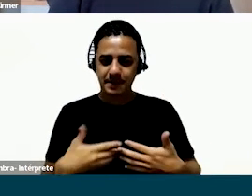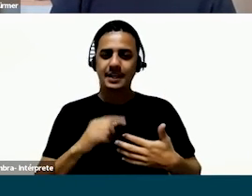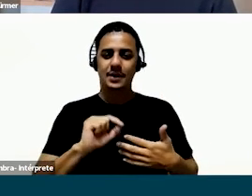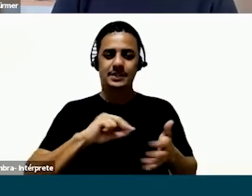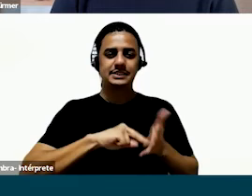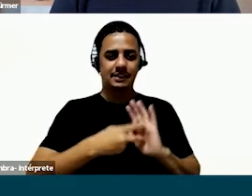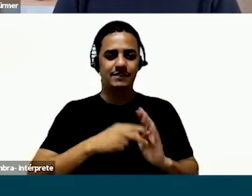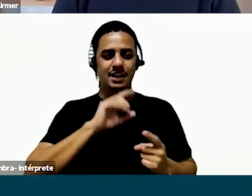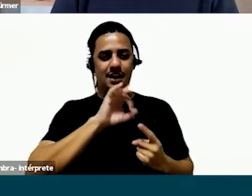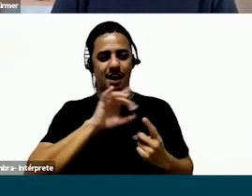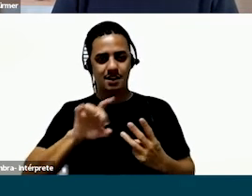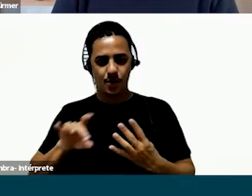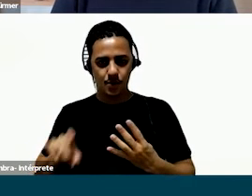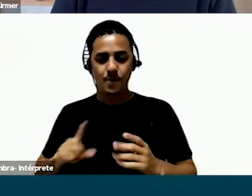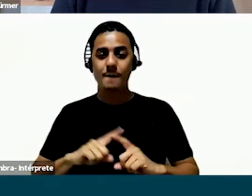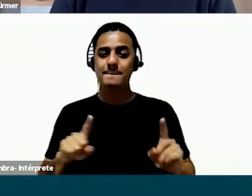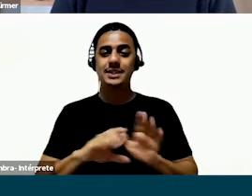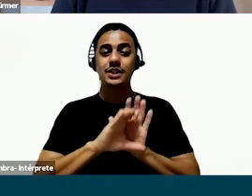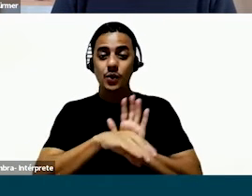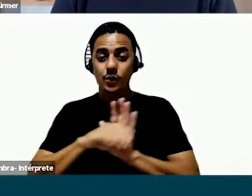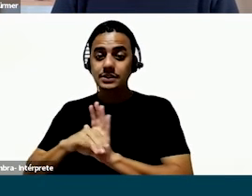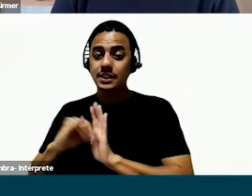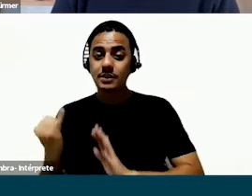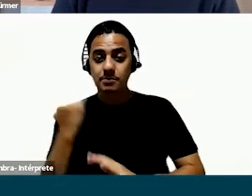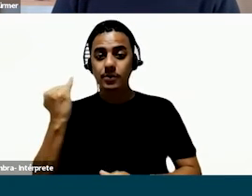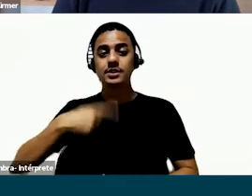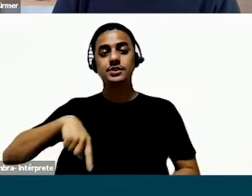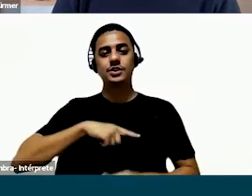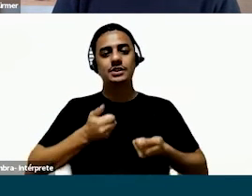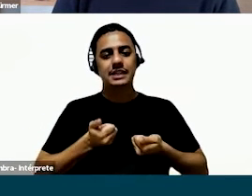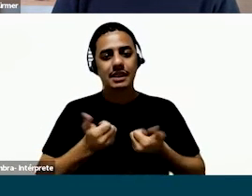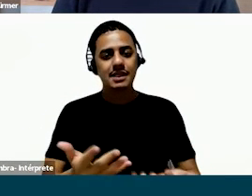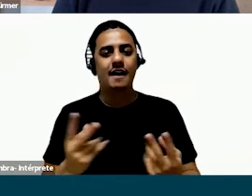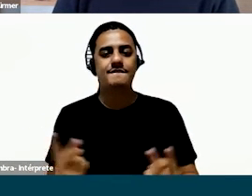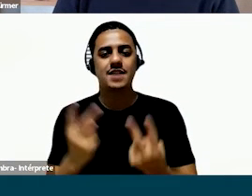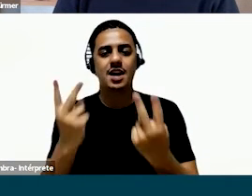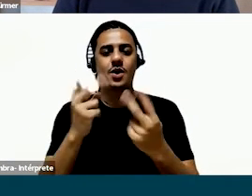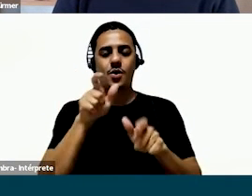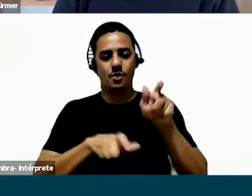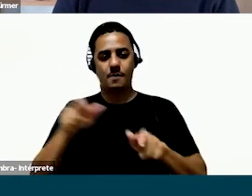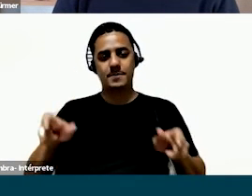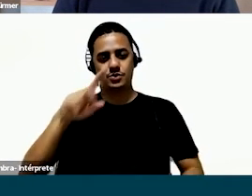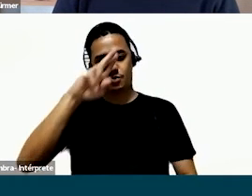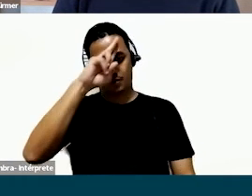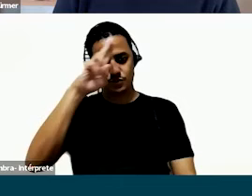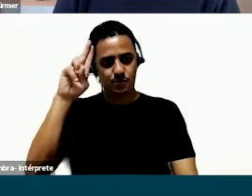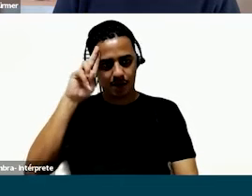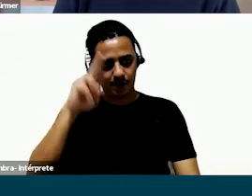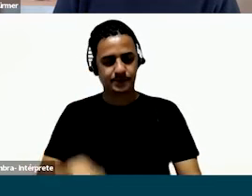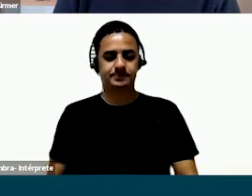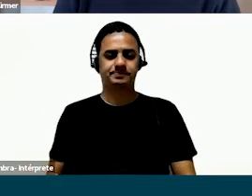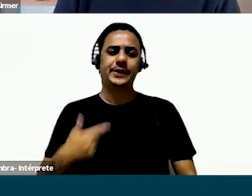explicar um pouquinho melhor o que são essas ações-chave, mas esse conceito é fundamental para a gente conseguir entregar valor para os nossos usuários e também para o negócio.